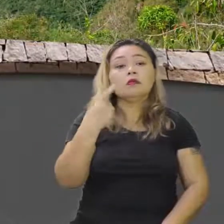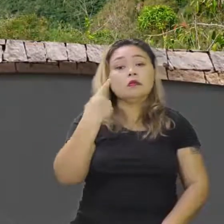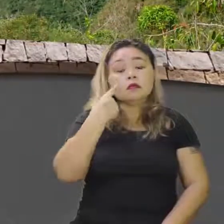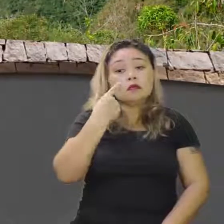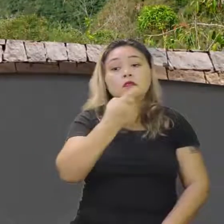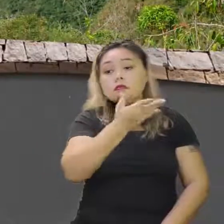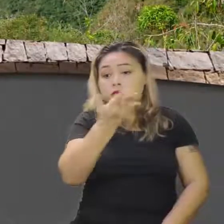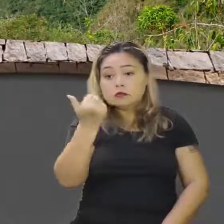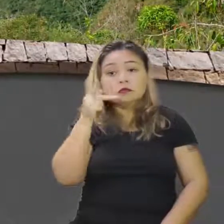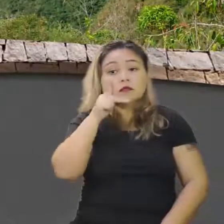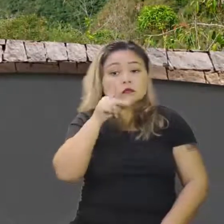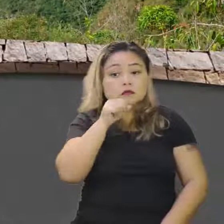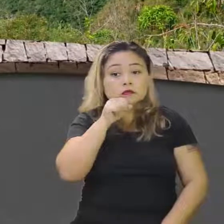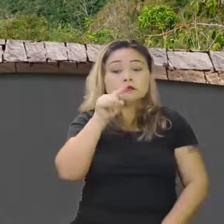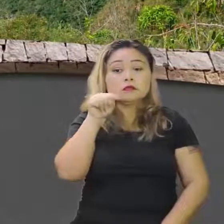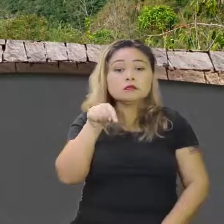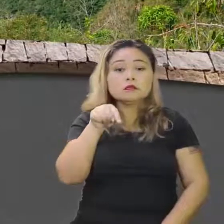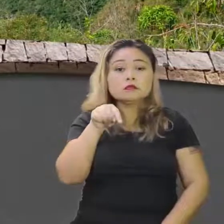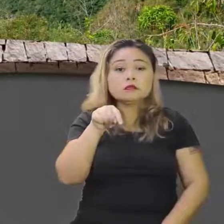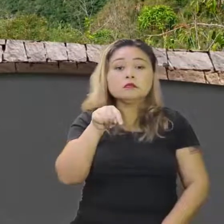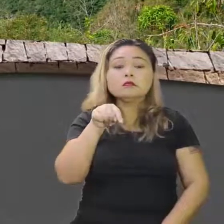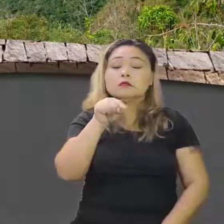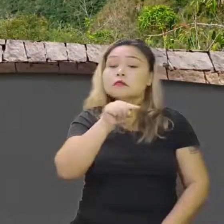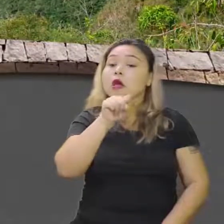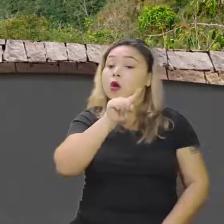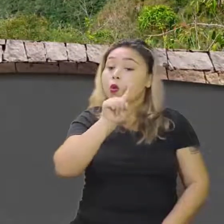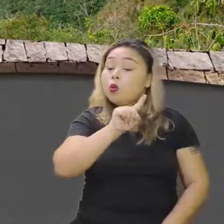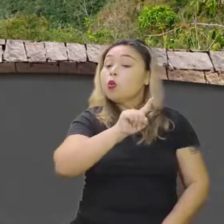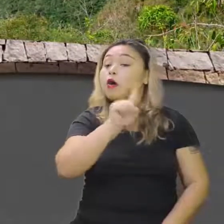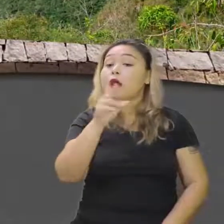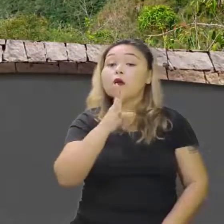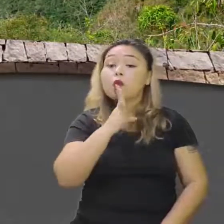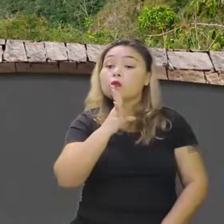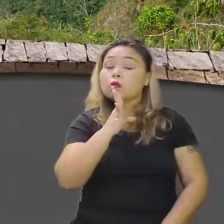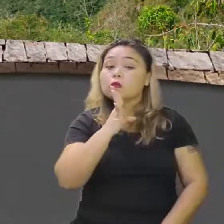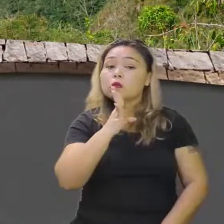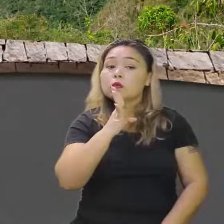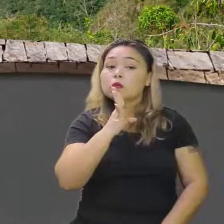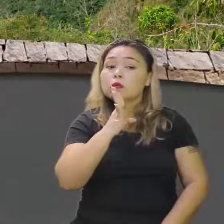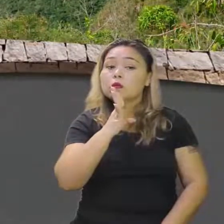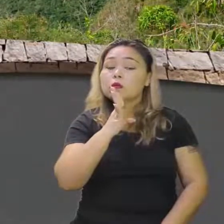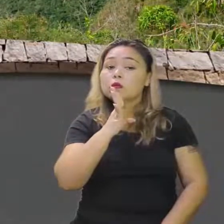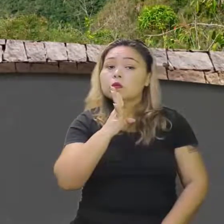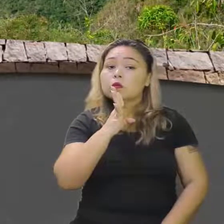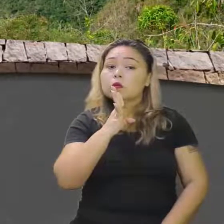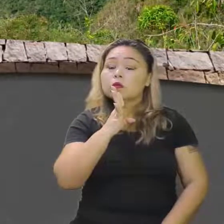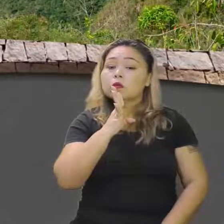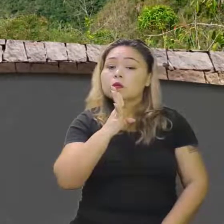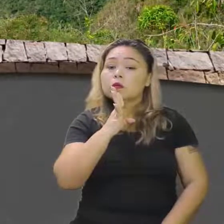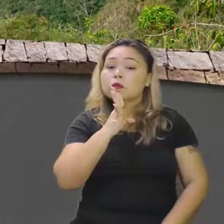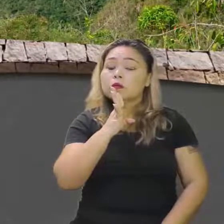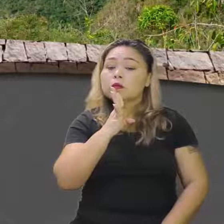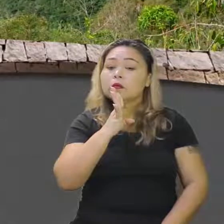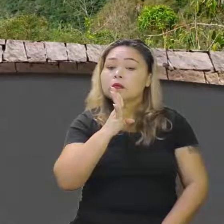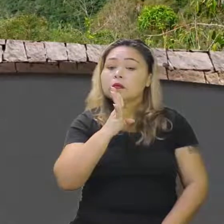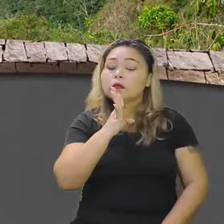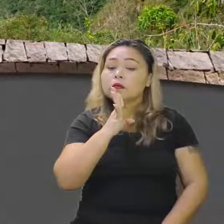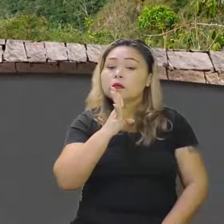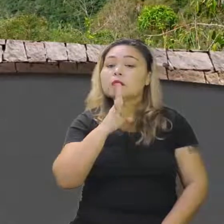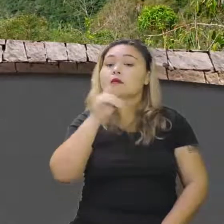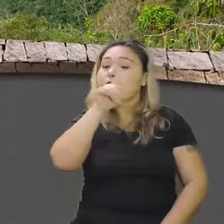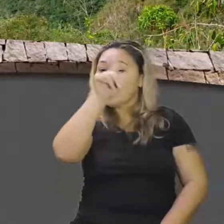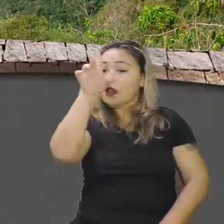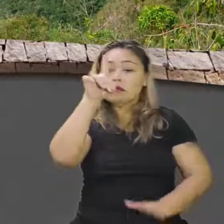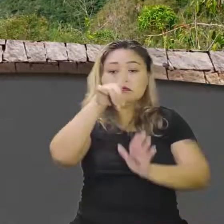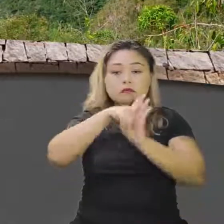você vem a Porto Velho, não deixe de conhecer a base da Estrada